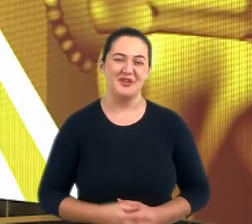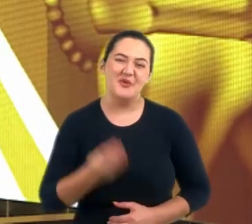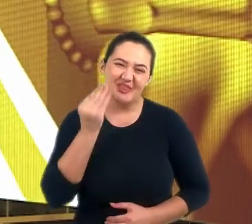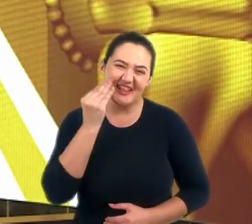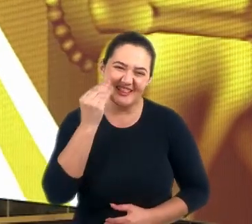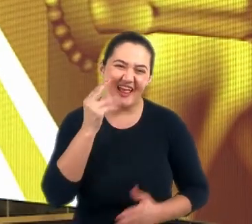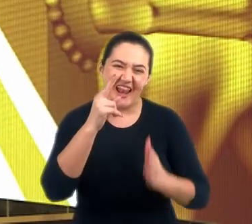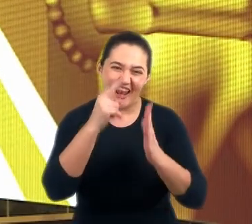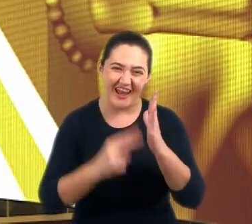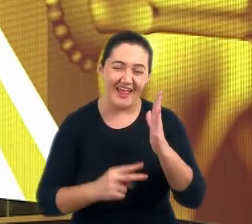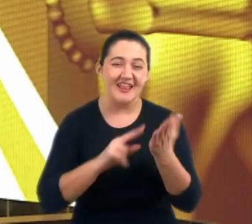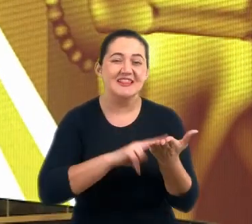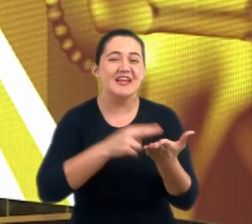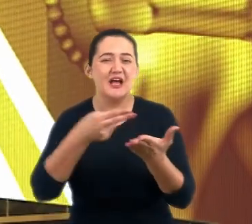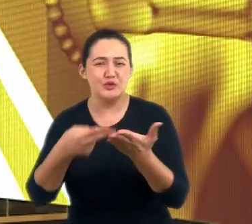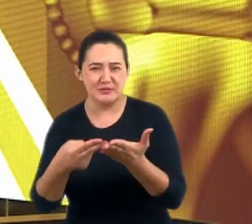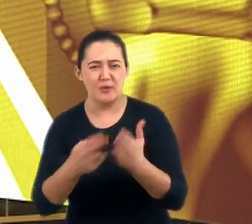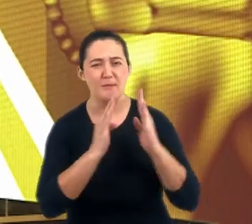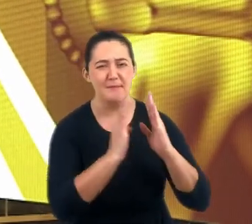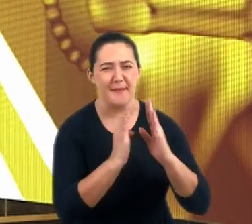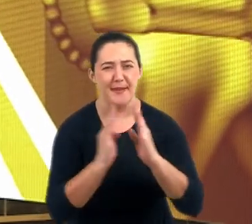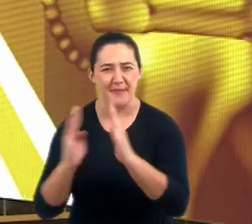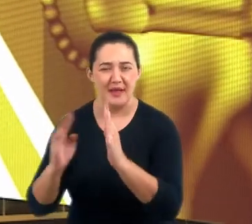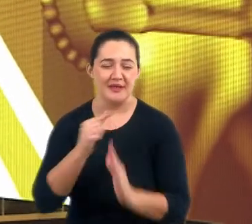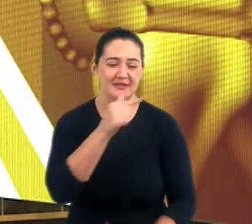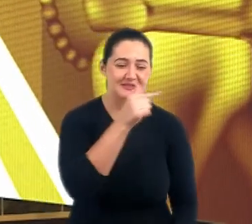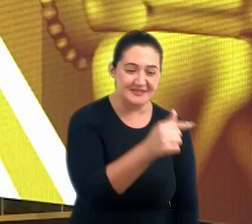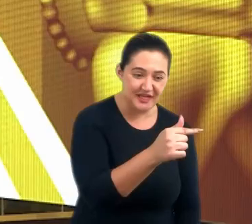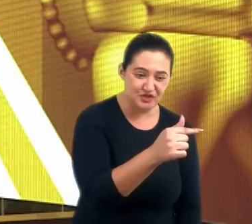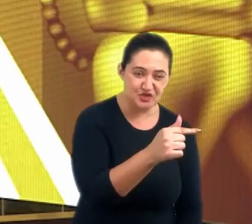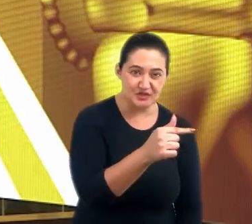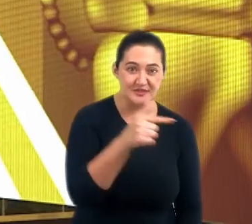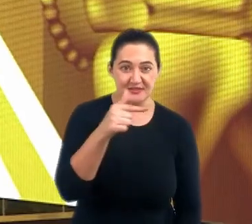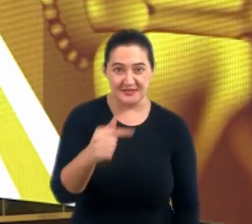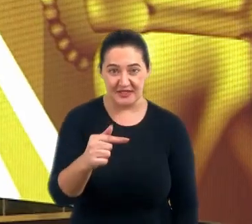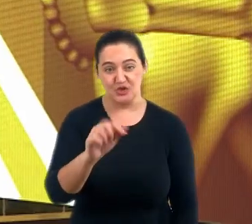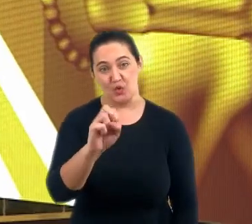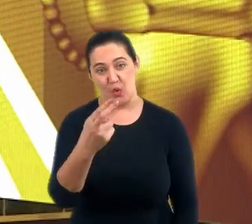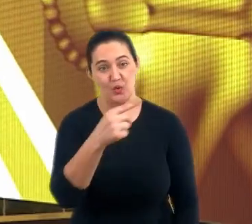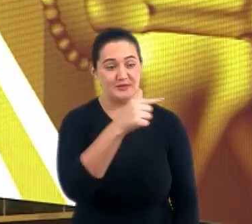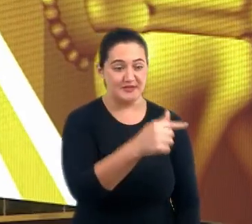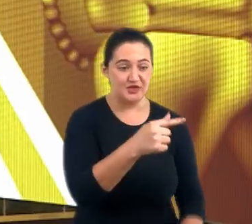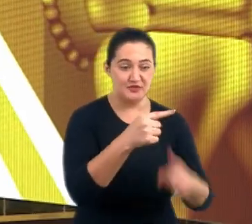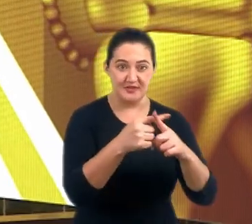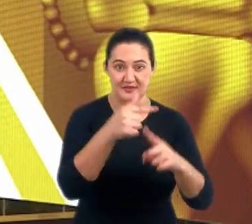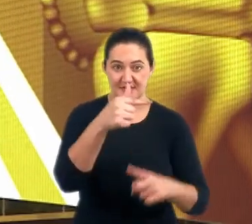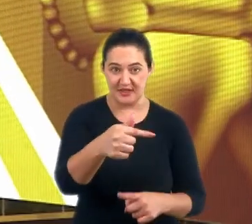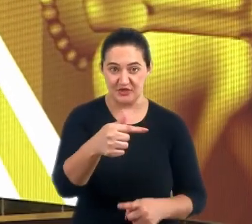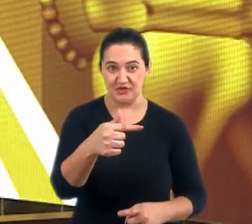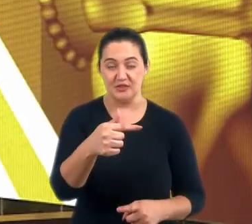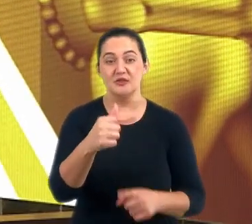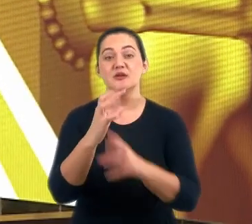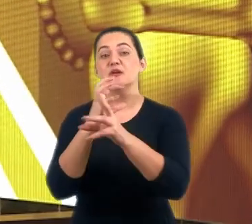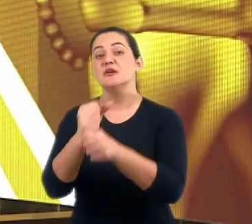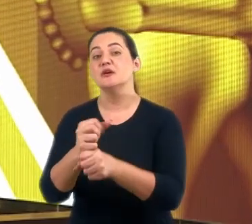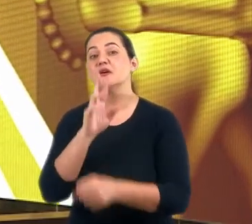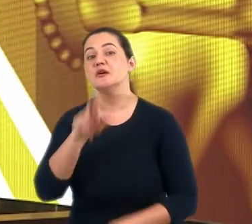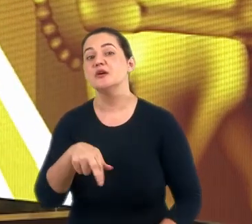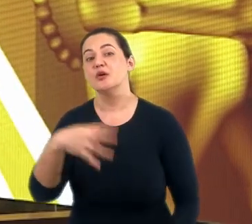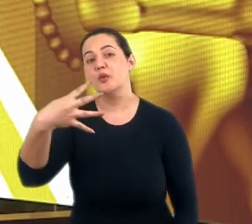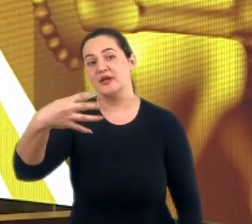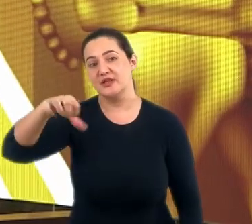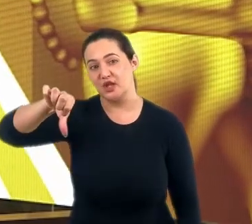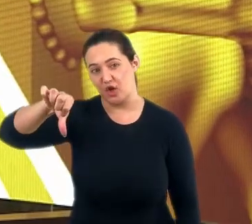está literalmente no hebraico. Lembrando que 7 setes, ou 7 vezes 7, é 49, isto é,